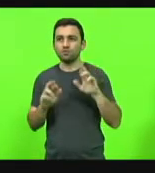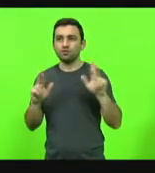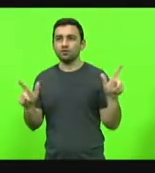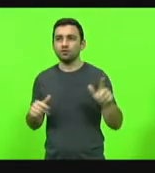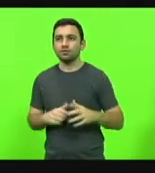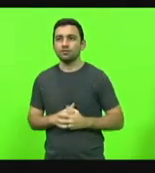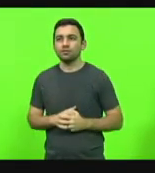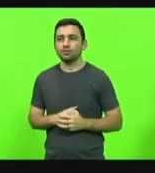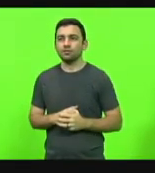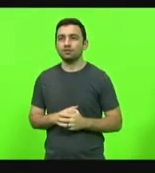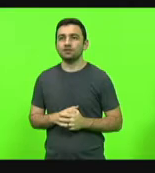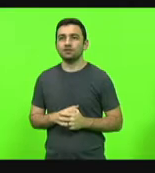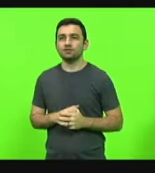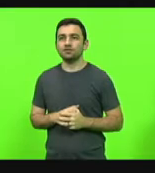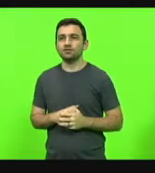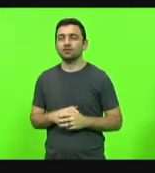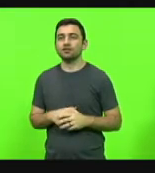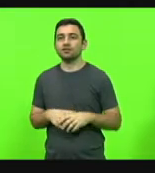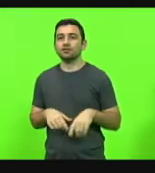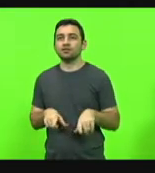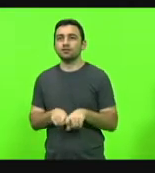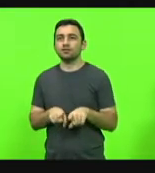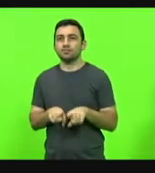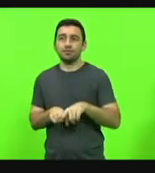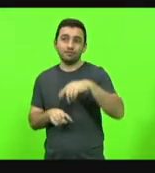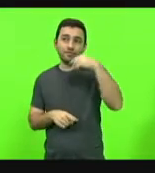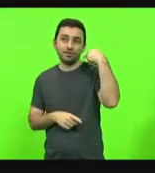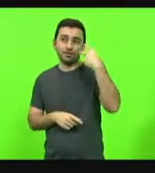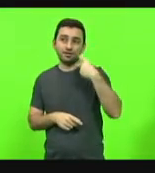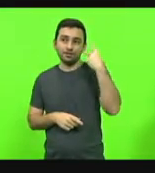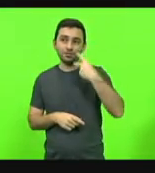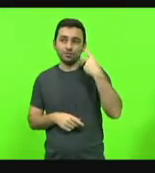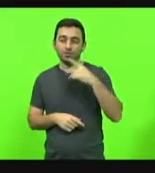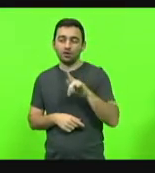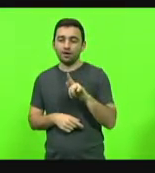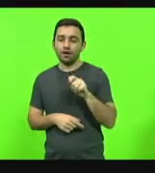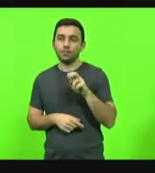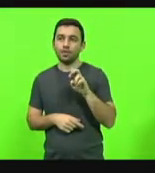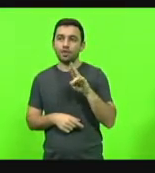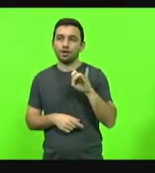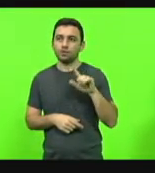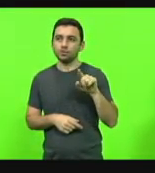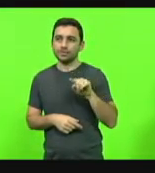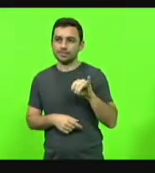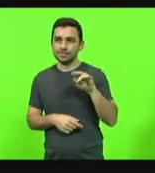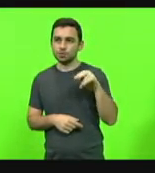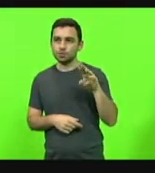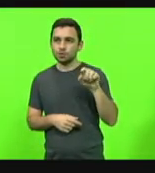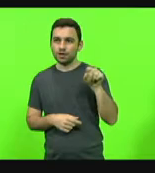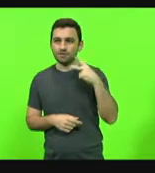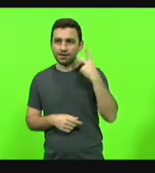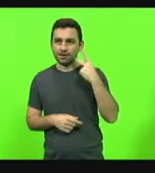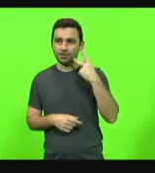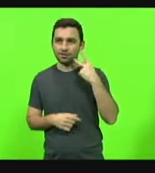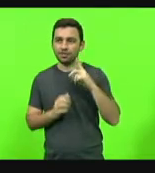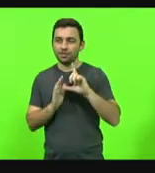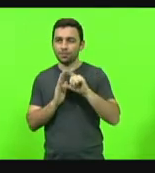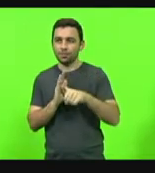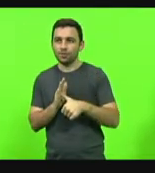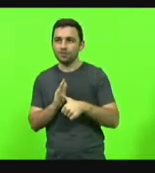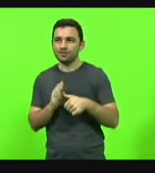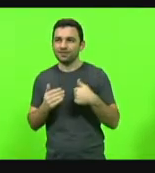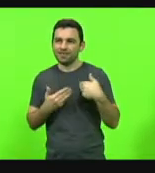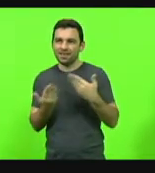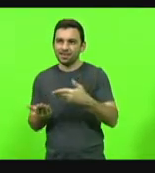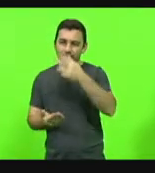né? O então vereador Gabrielzinho, logo após o prefeito